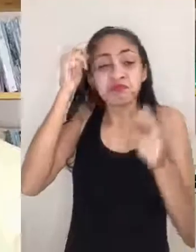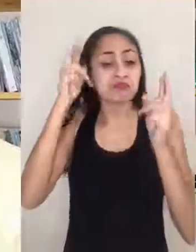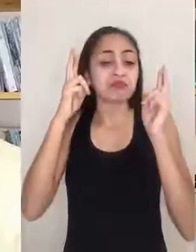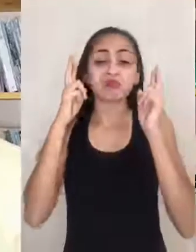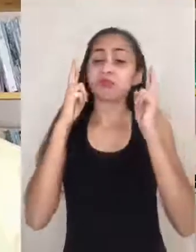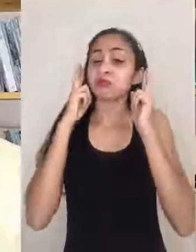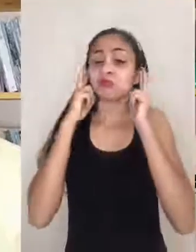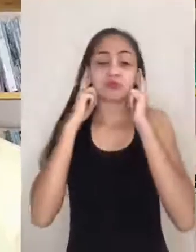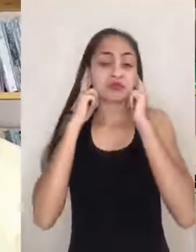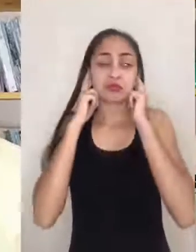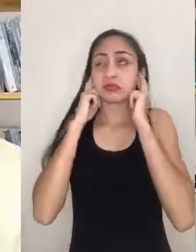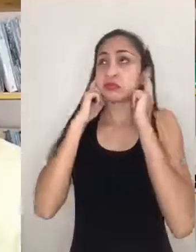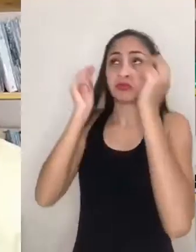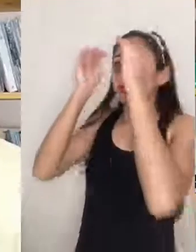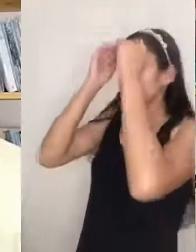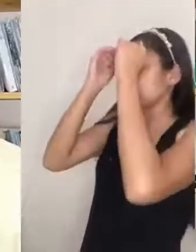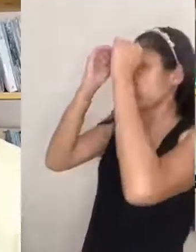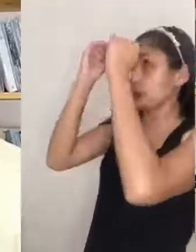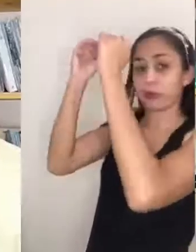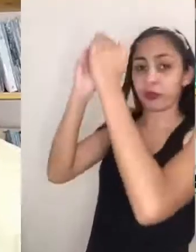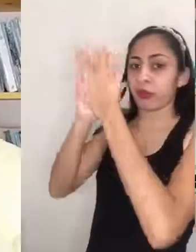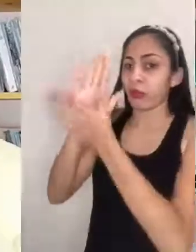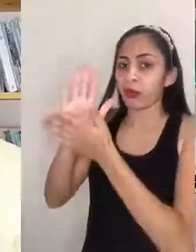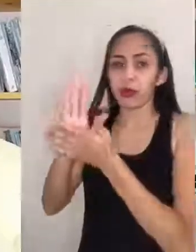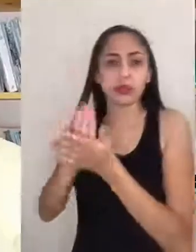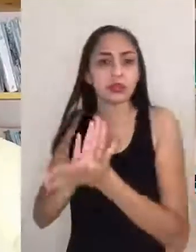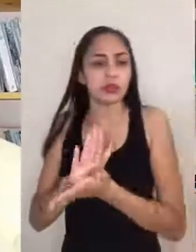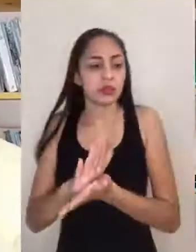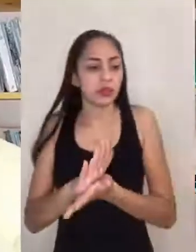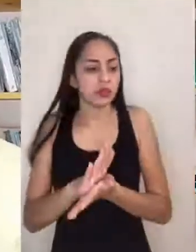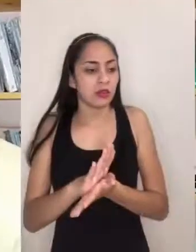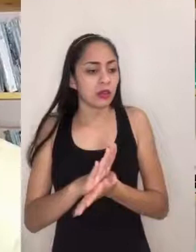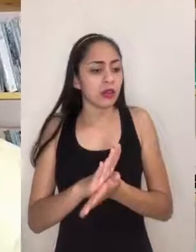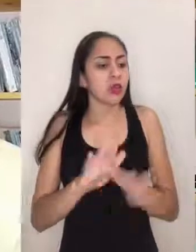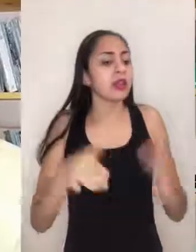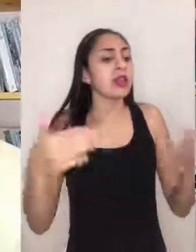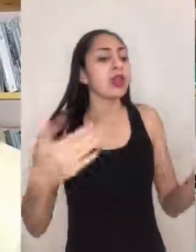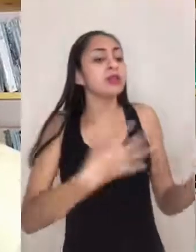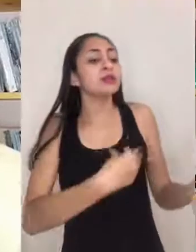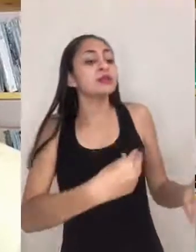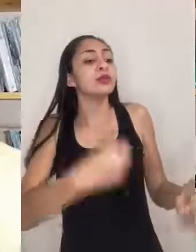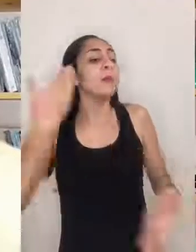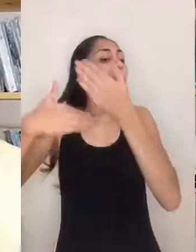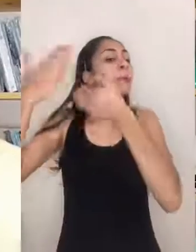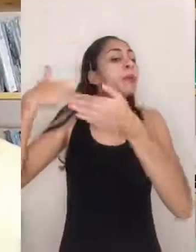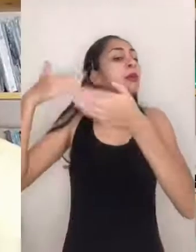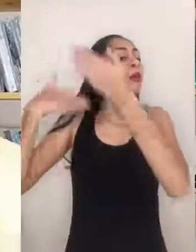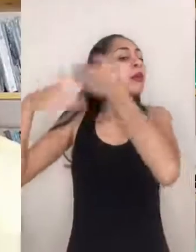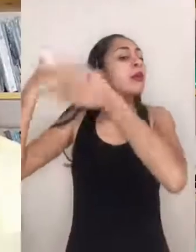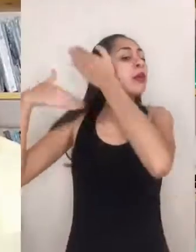ouviram, nem me atenderam, diz o Senhor. Vossos pais, onde estão